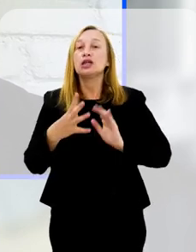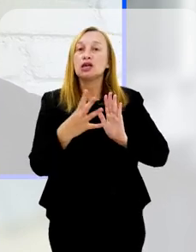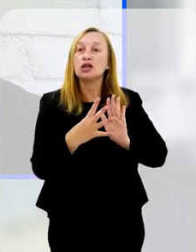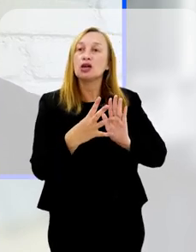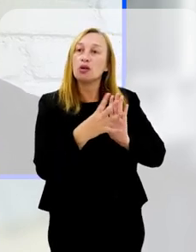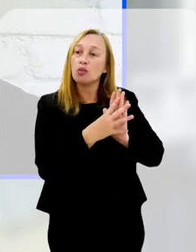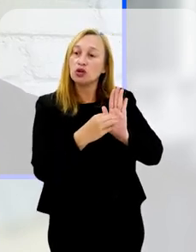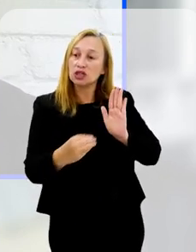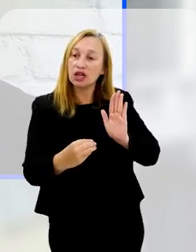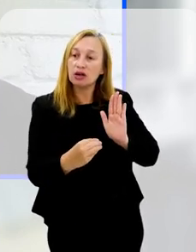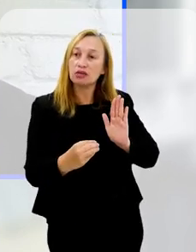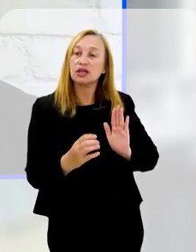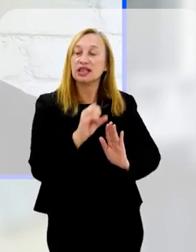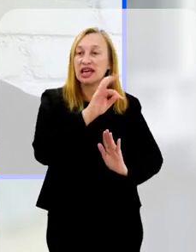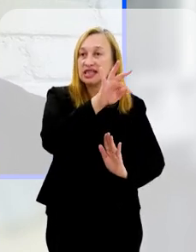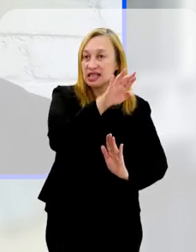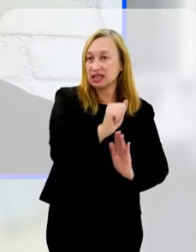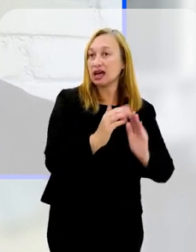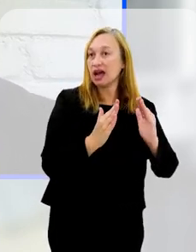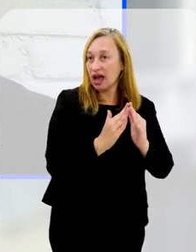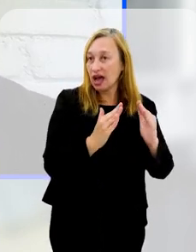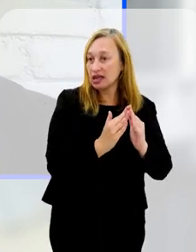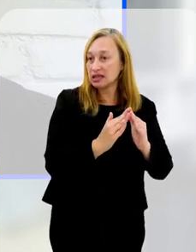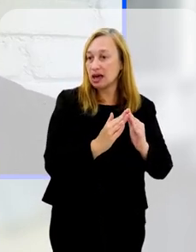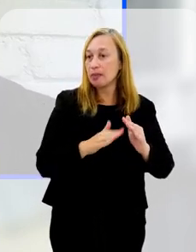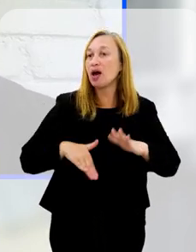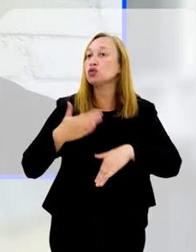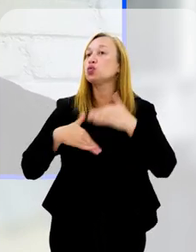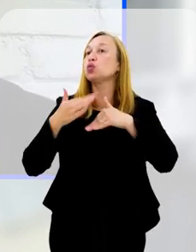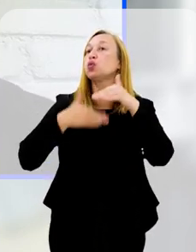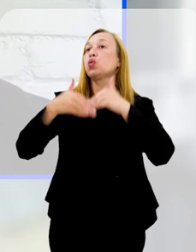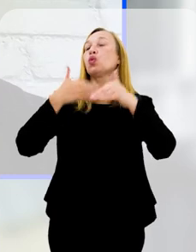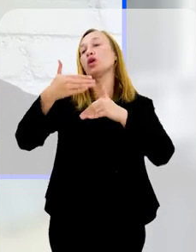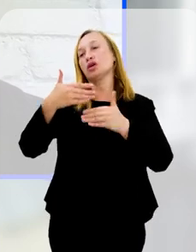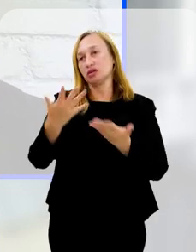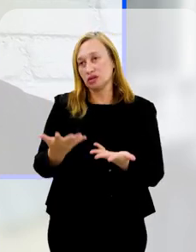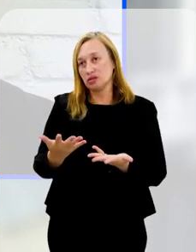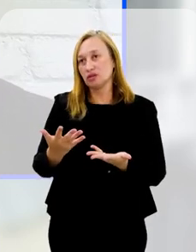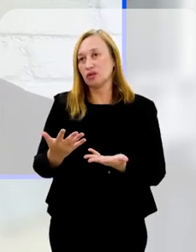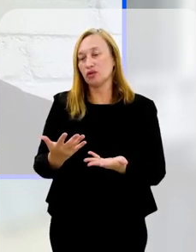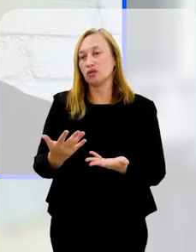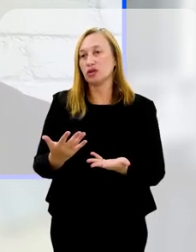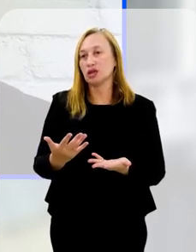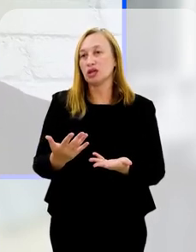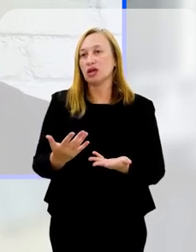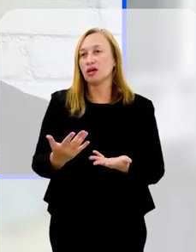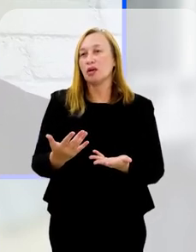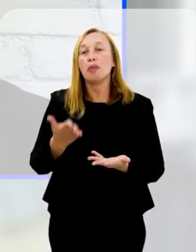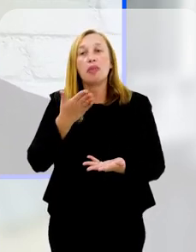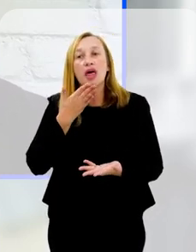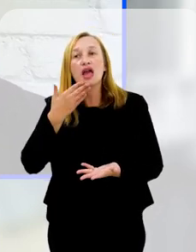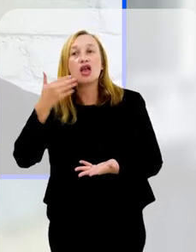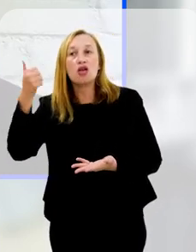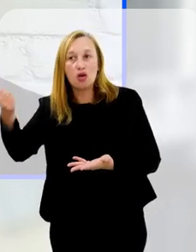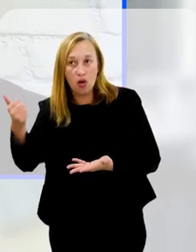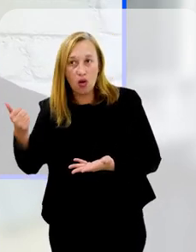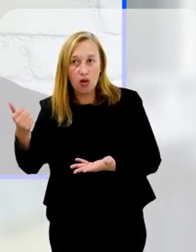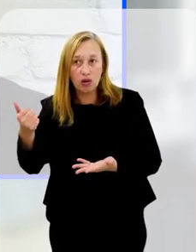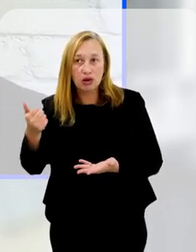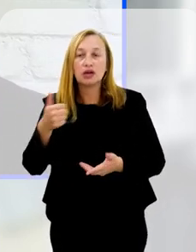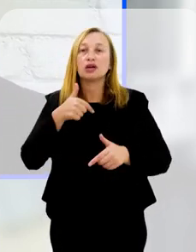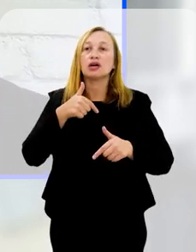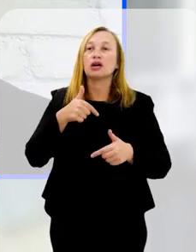SUS pode se inspirar nesse modelo para evoluir num processo de